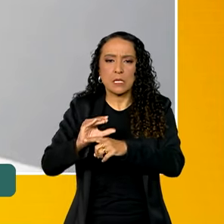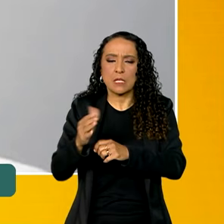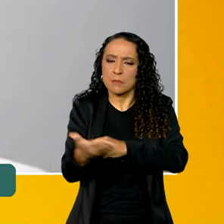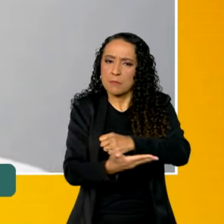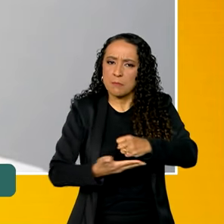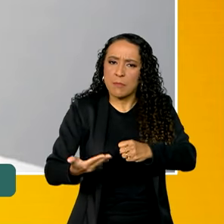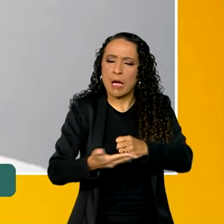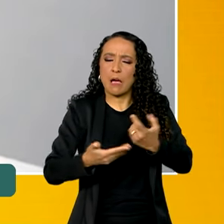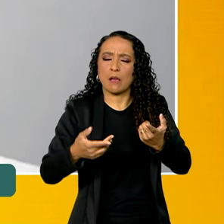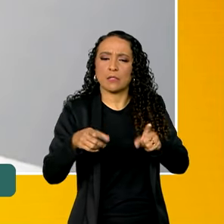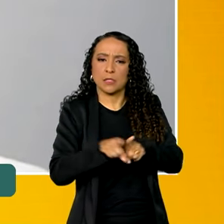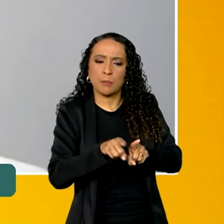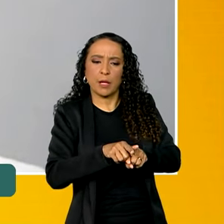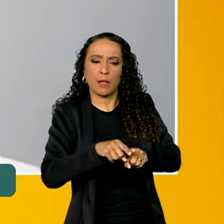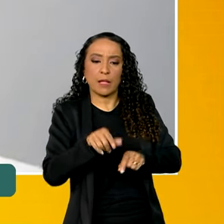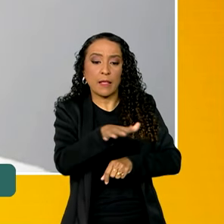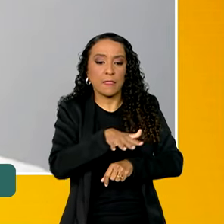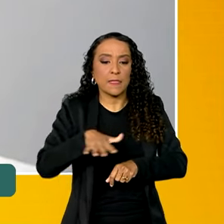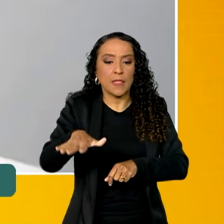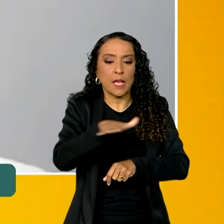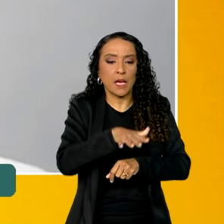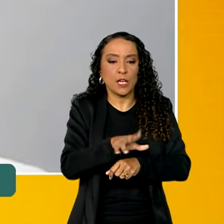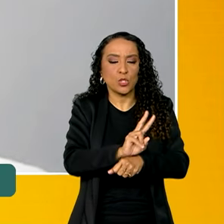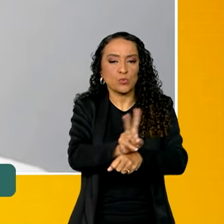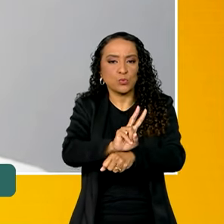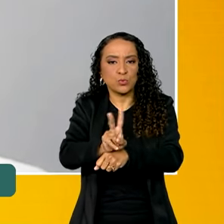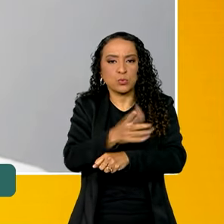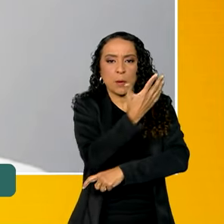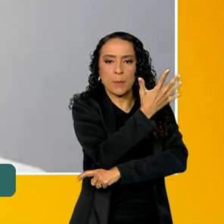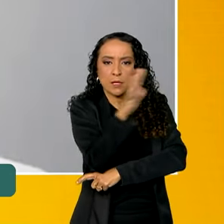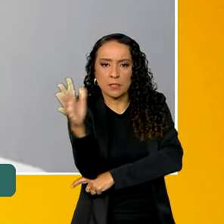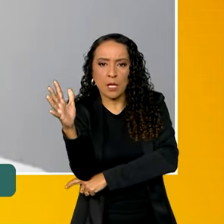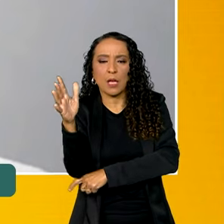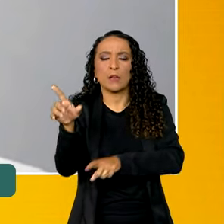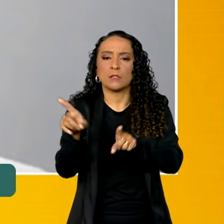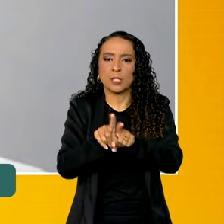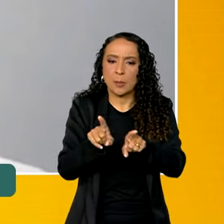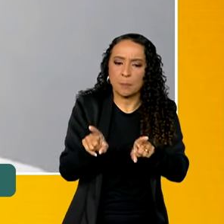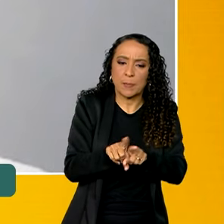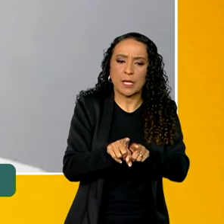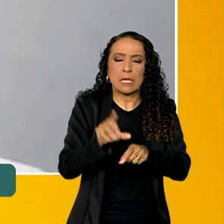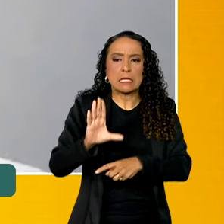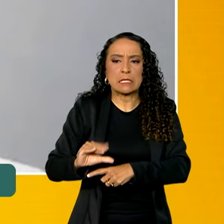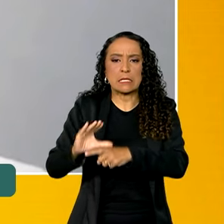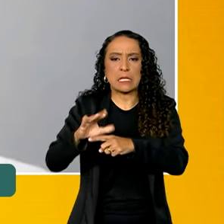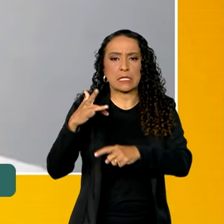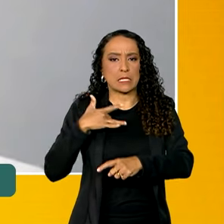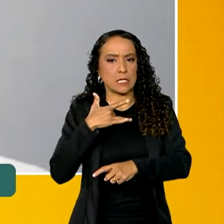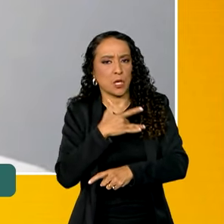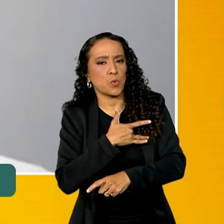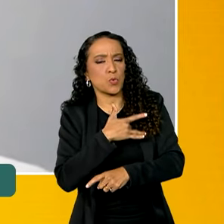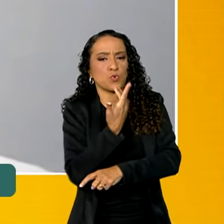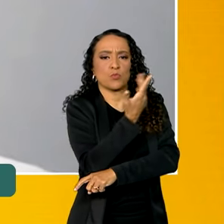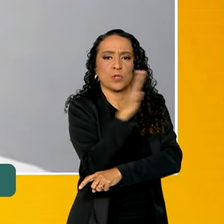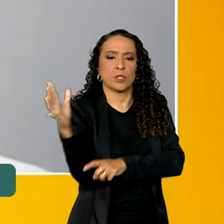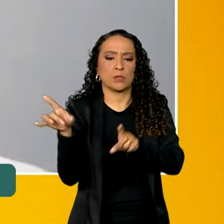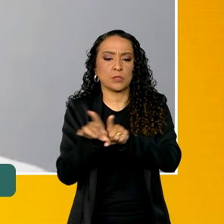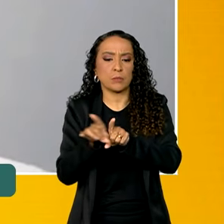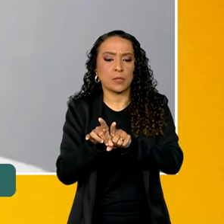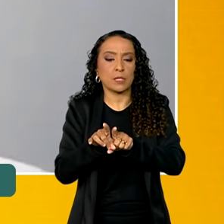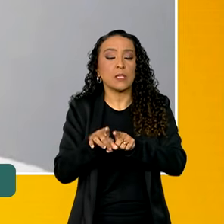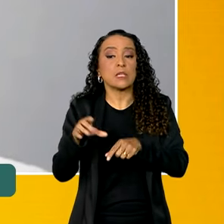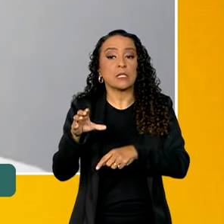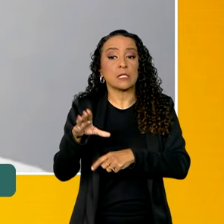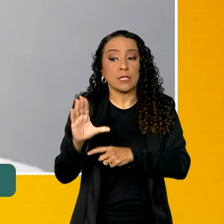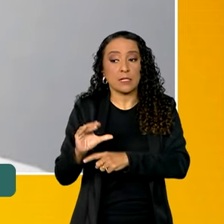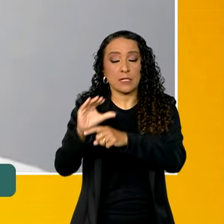básicas aplicadas, na área de monitoramento ambiental, ciências ambientais, ciências da saúde, e também na área das ciências